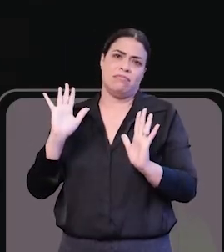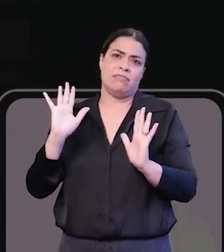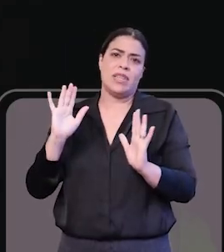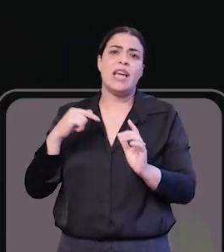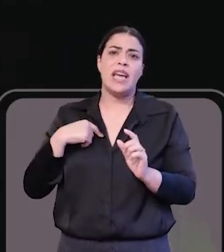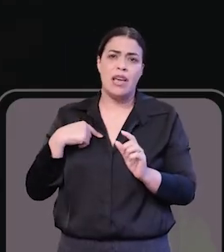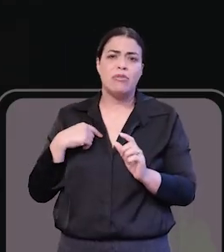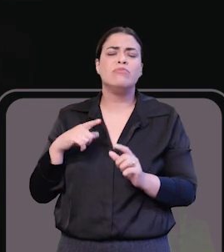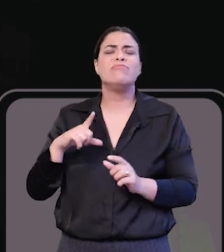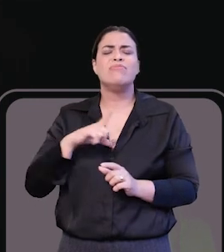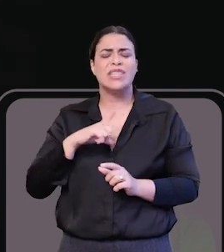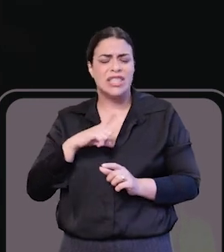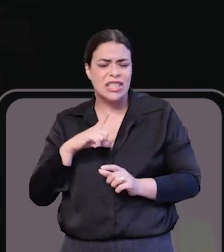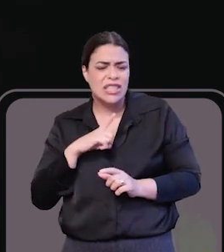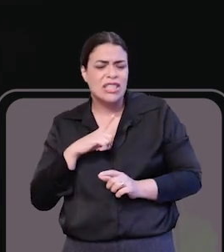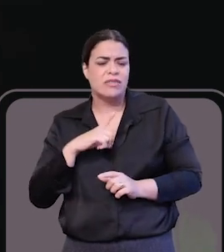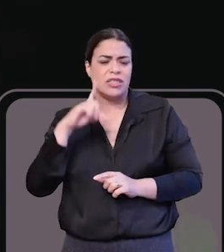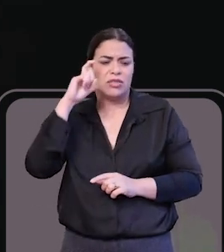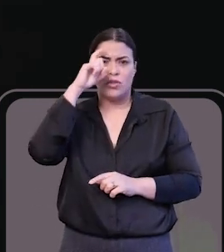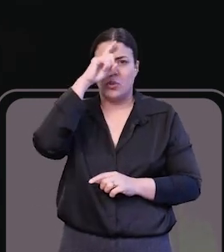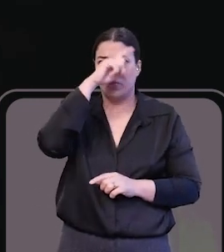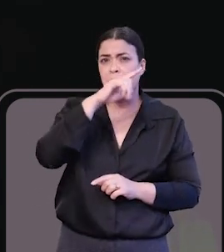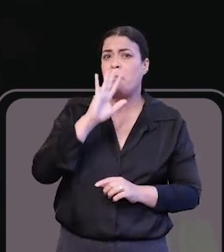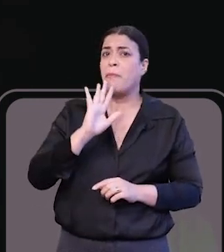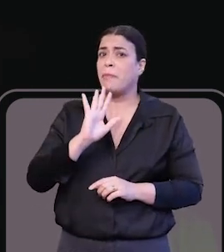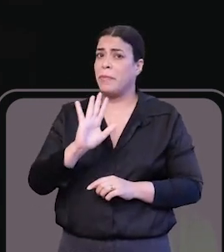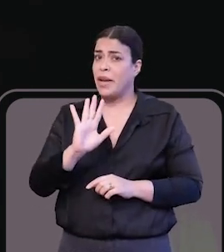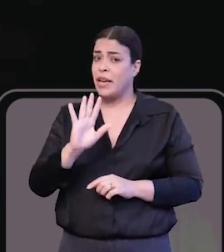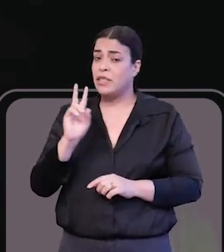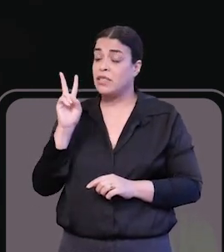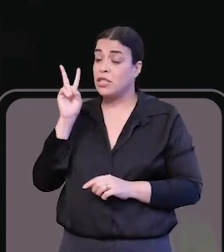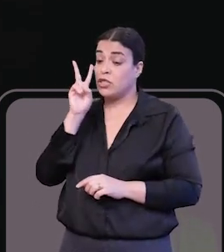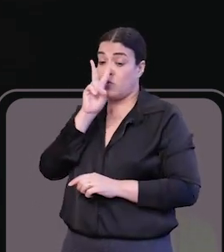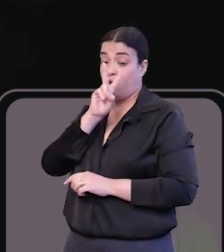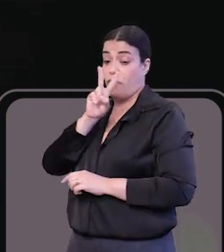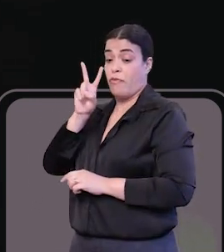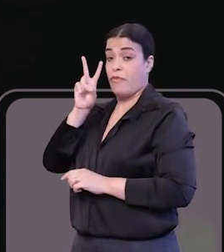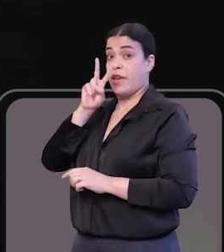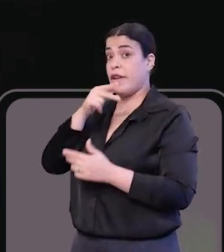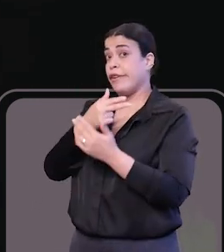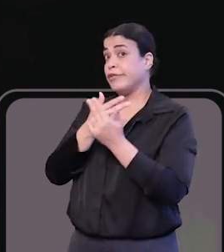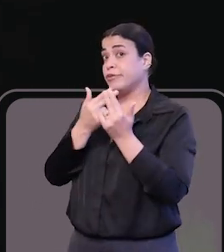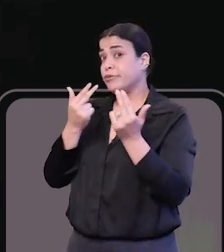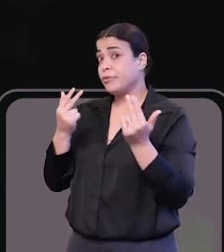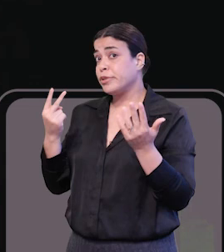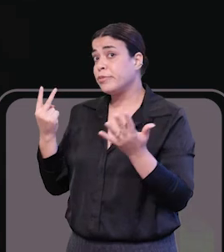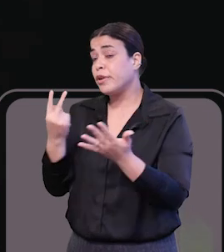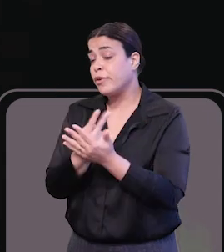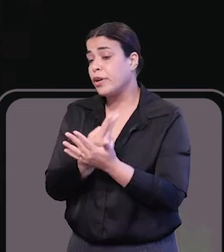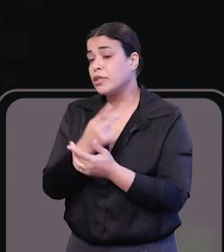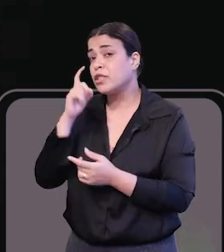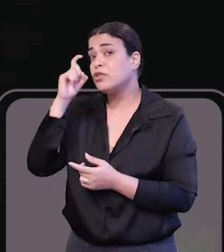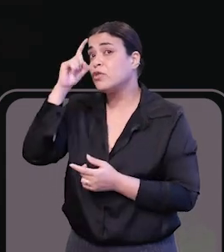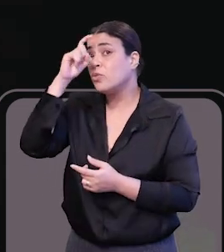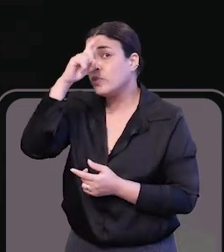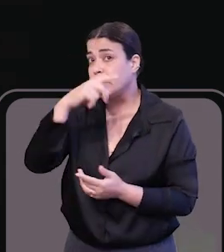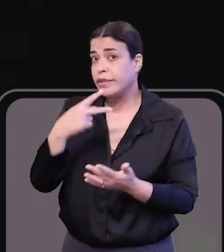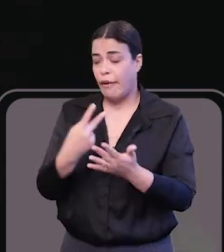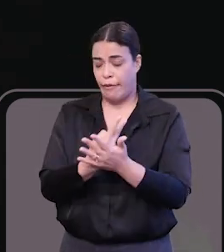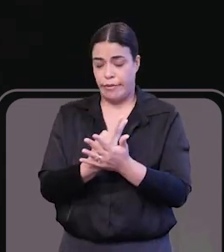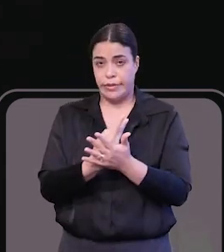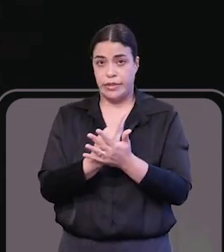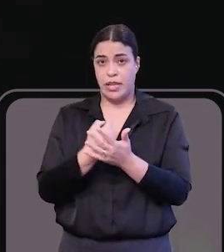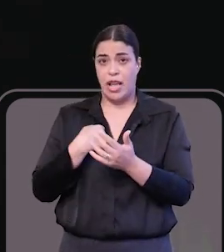por algumas dificuldades mas apesar de tudo isso nós não olhamos pela circunstância não olhamos pela dificuldade